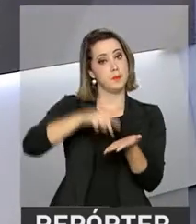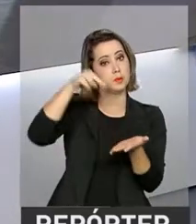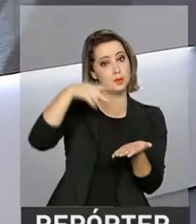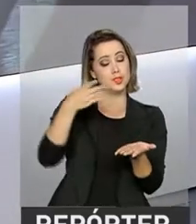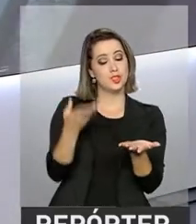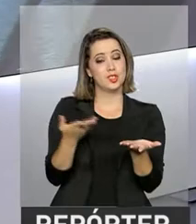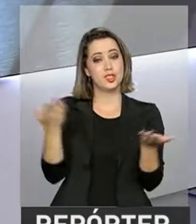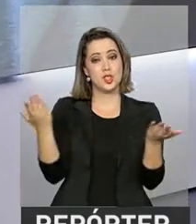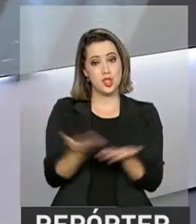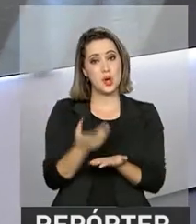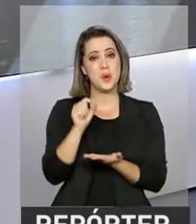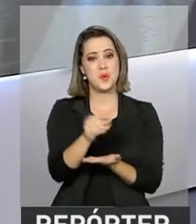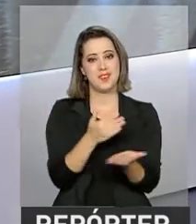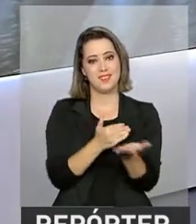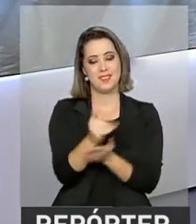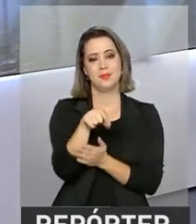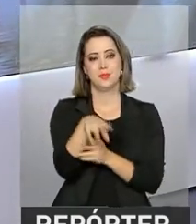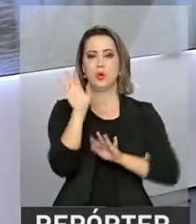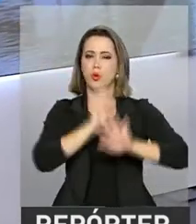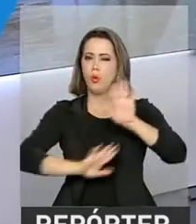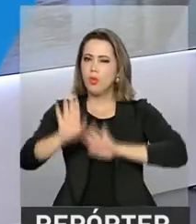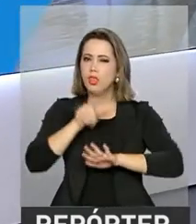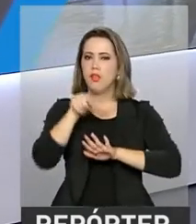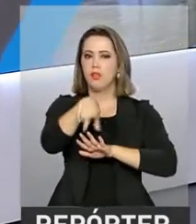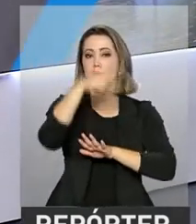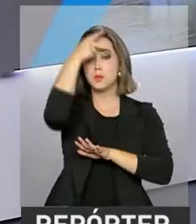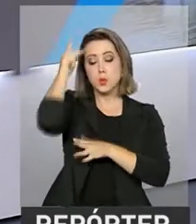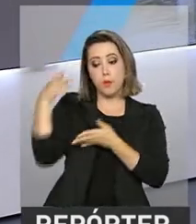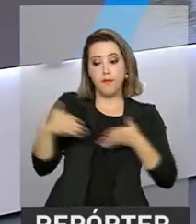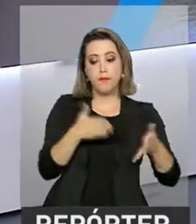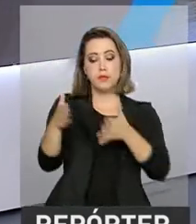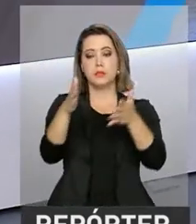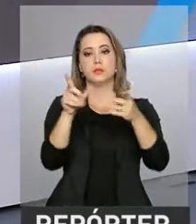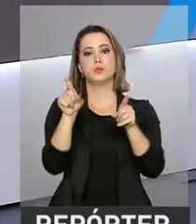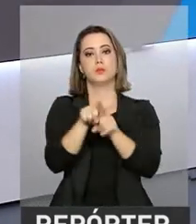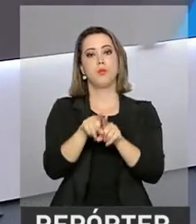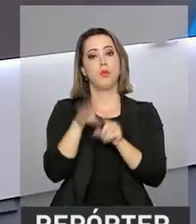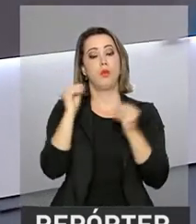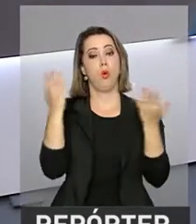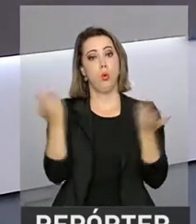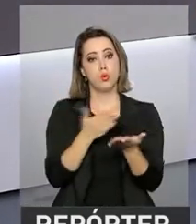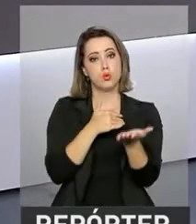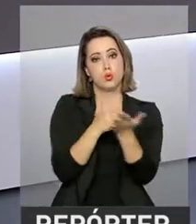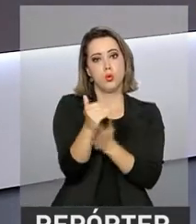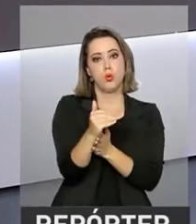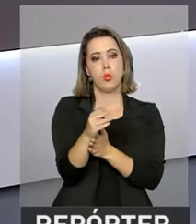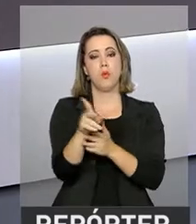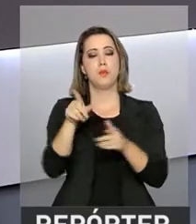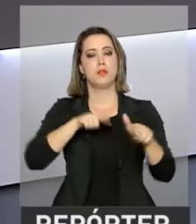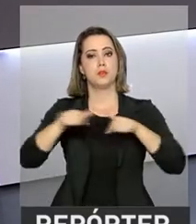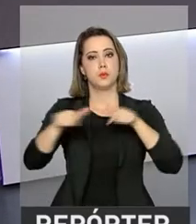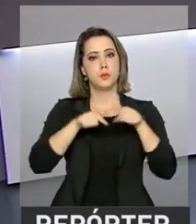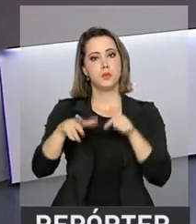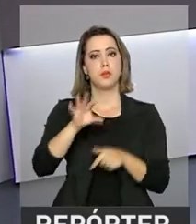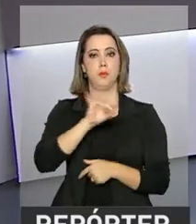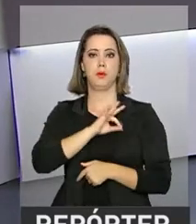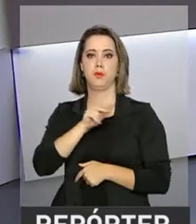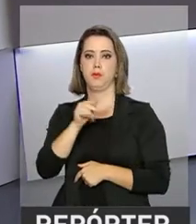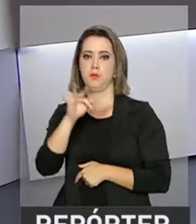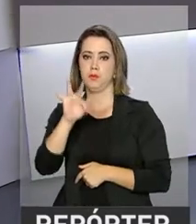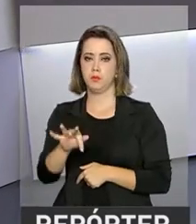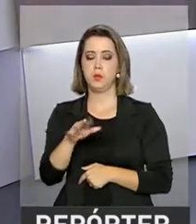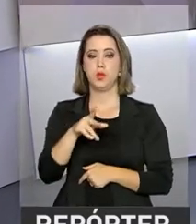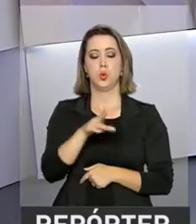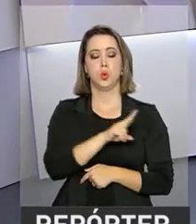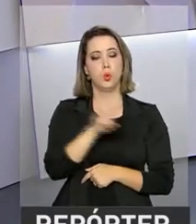chegou e com ele os cuidados para quem vai pegar a estrada para viajar começa hoje a operação semana santa da polícia rodoviária federal